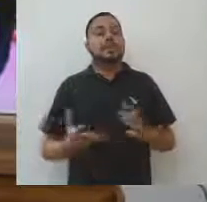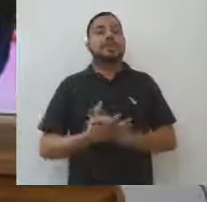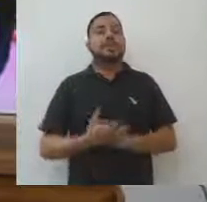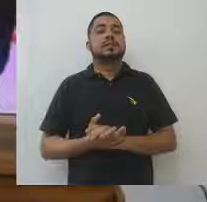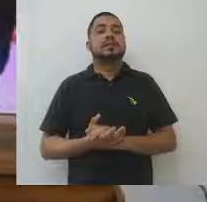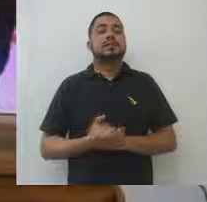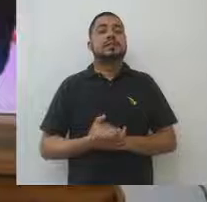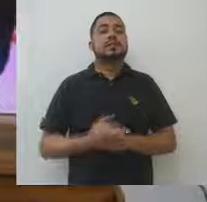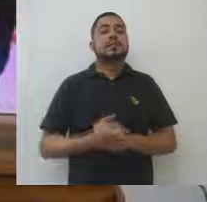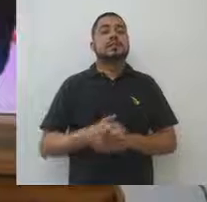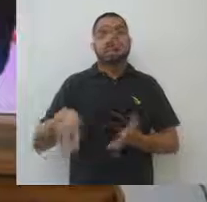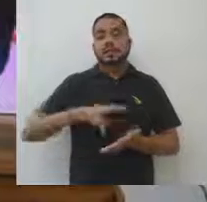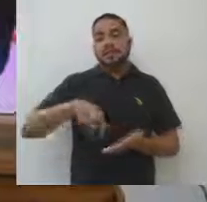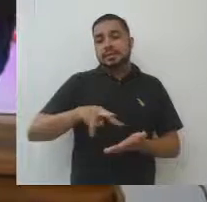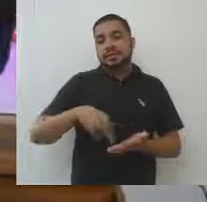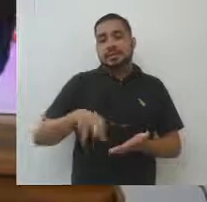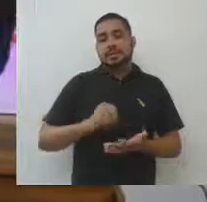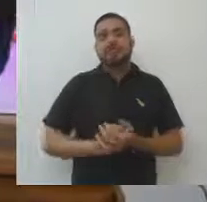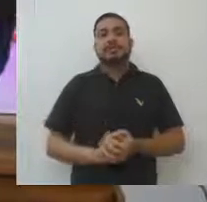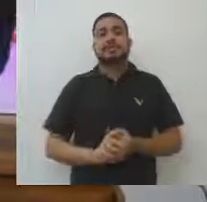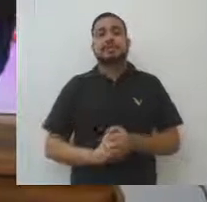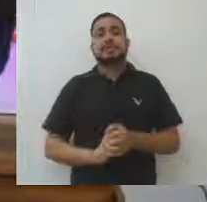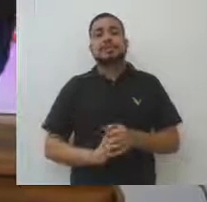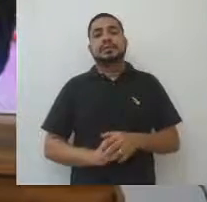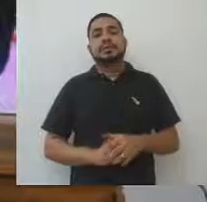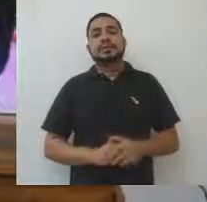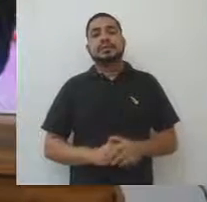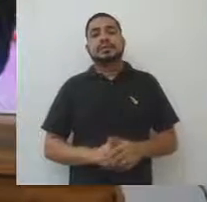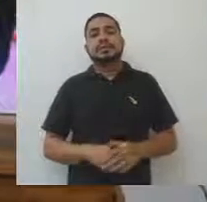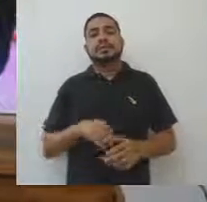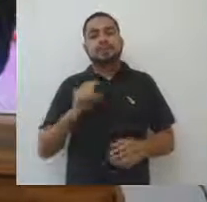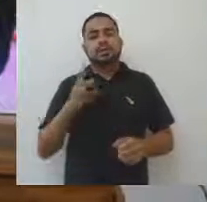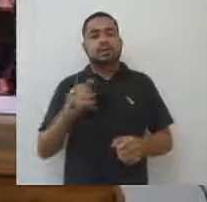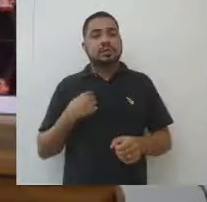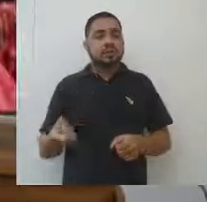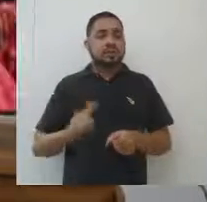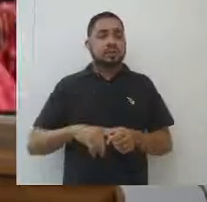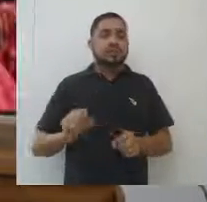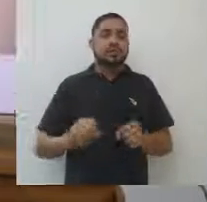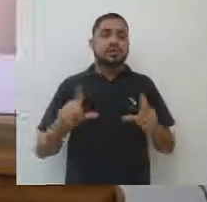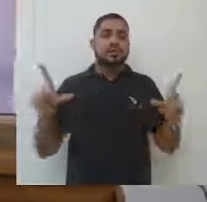é justamente a dança, tá certo? Vamos só, deixa eu voltar aos slides.